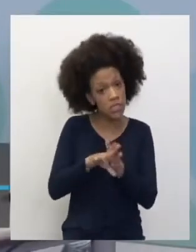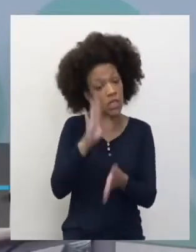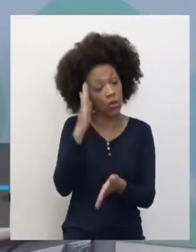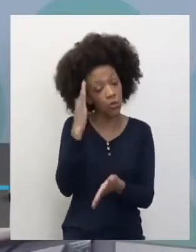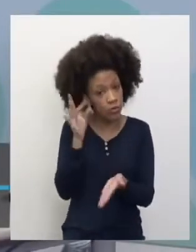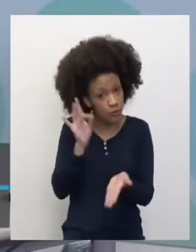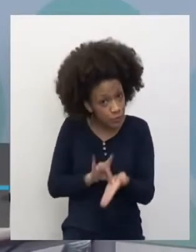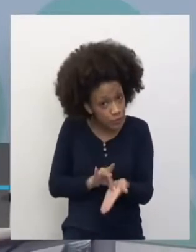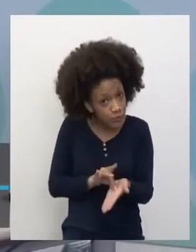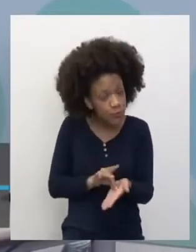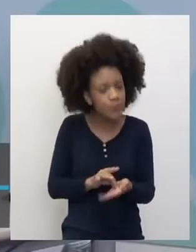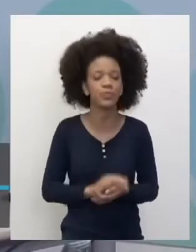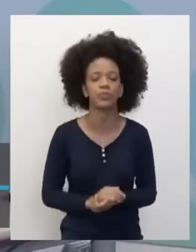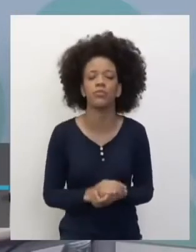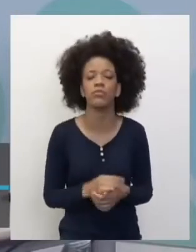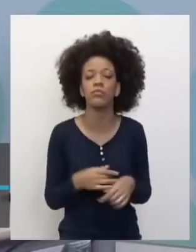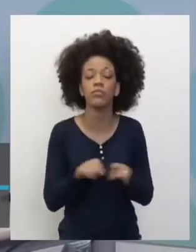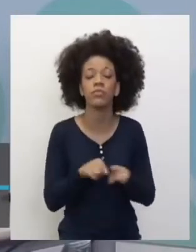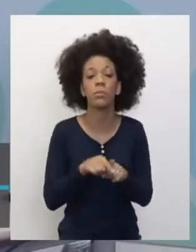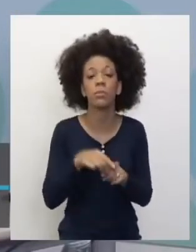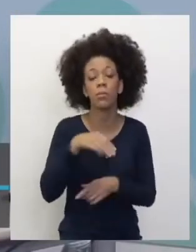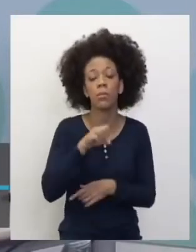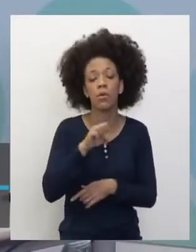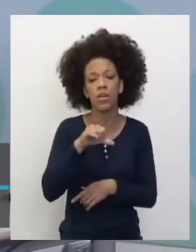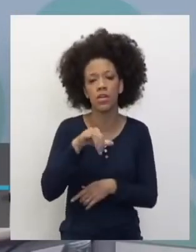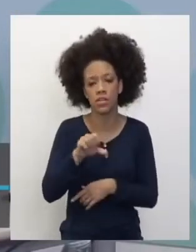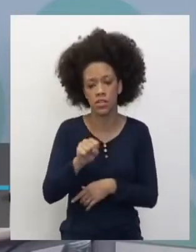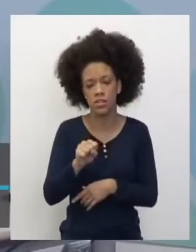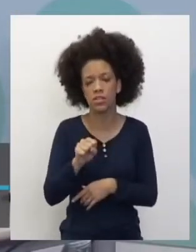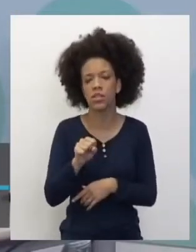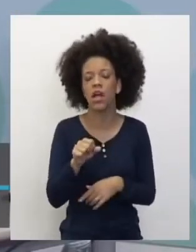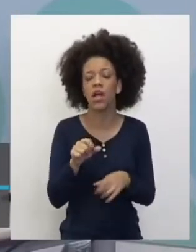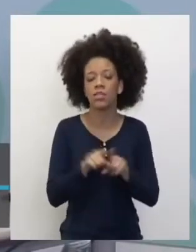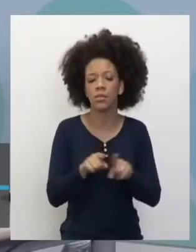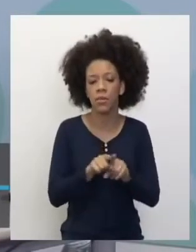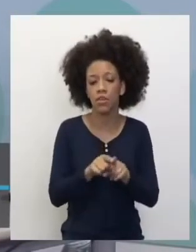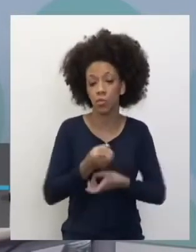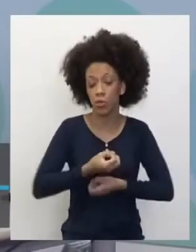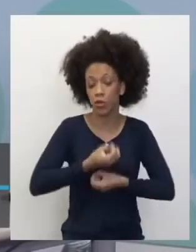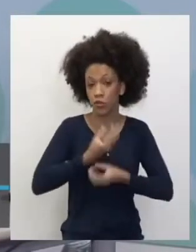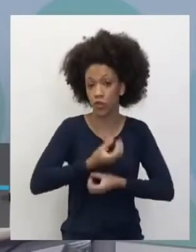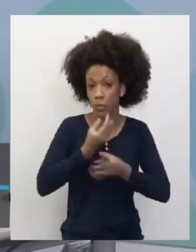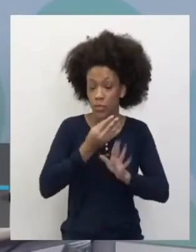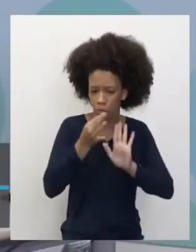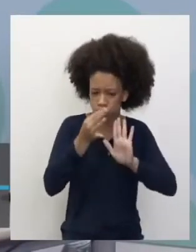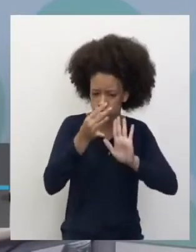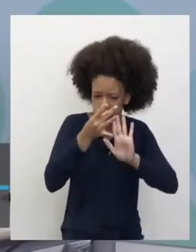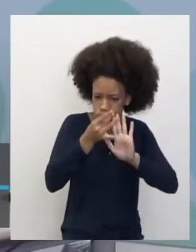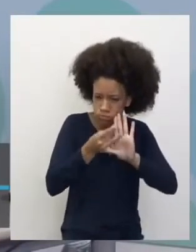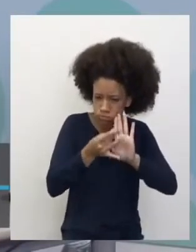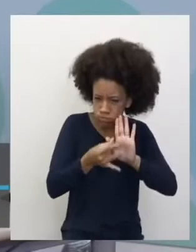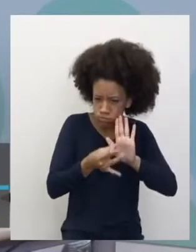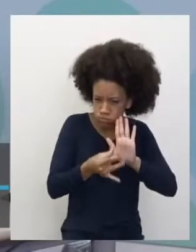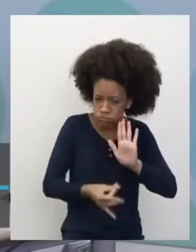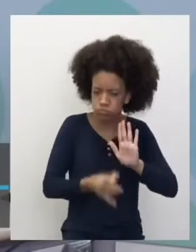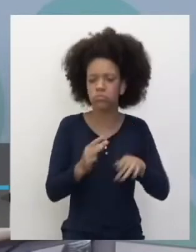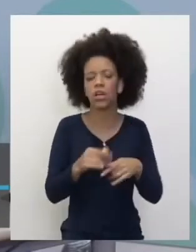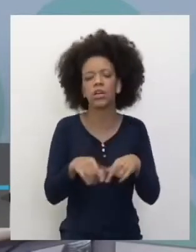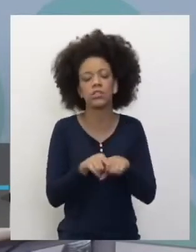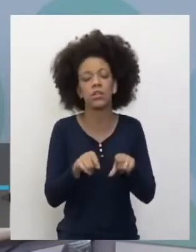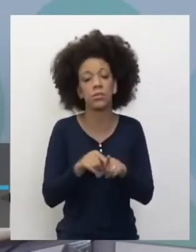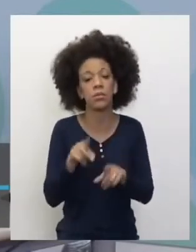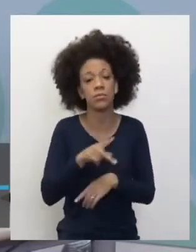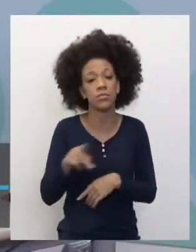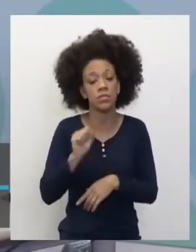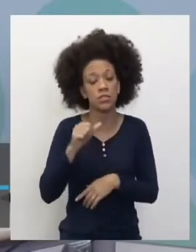história. O Moisés, do Prof. João Batista, colocou uma informação bem elaborada. A Prof. Sandra colocou